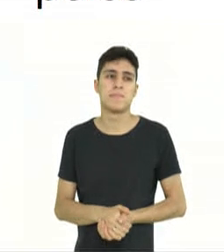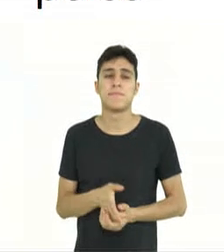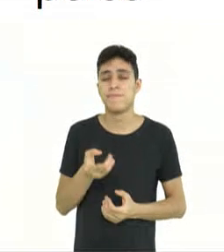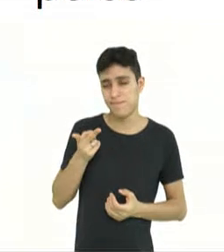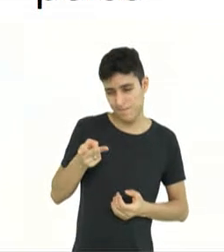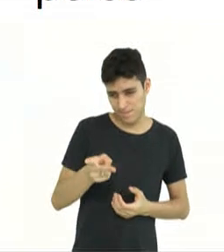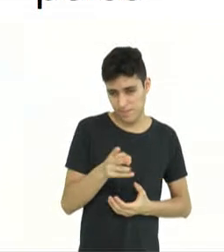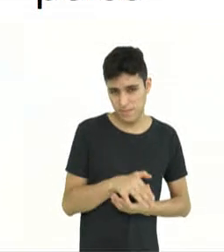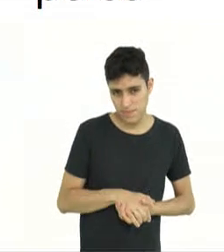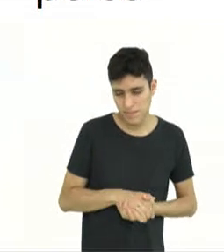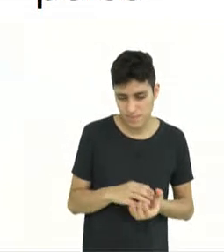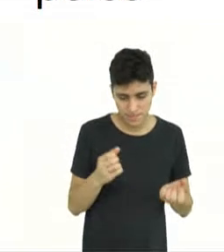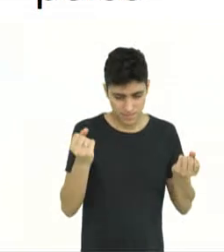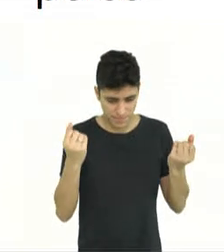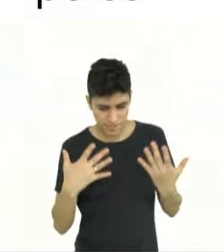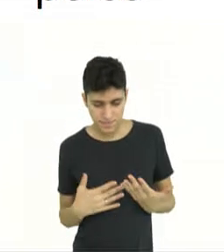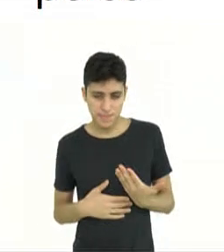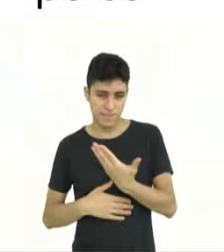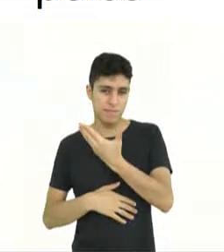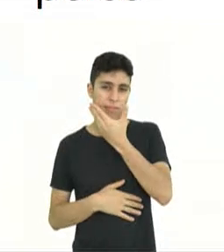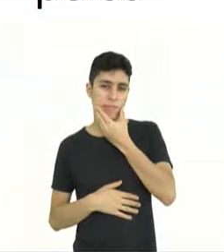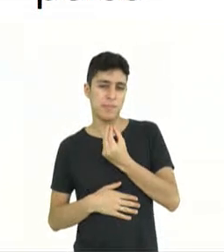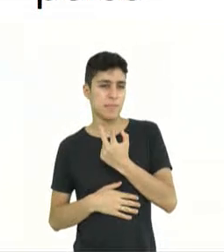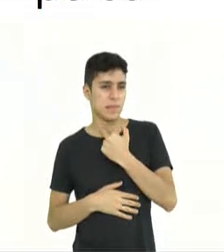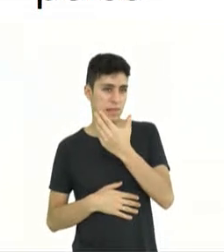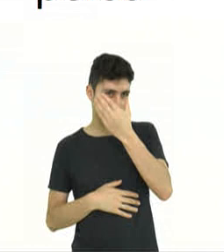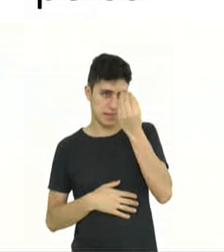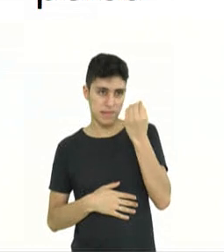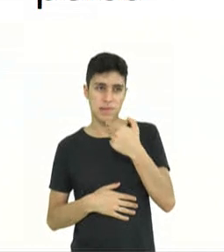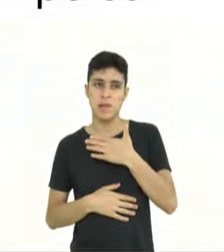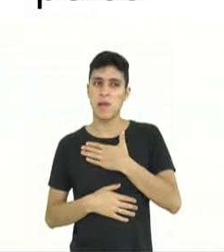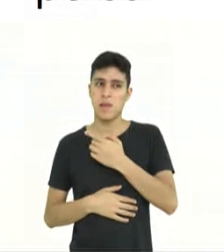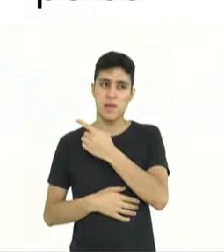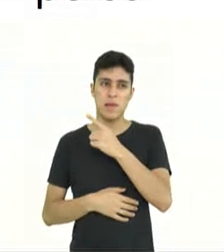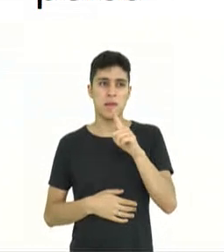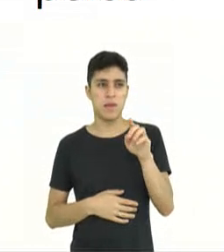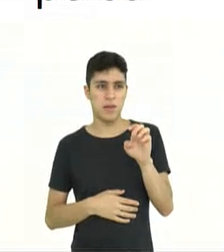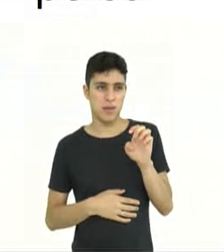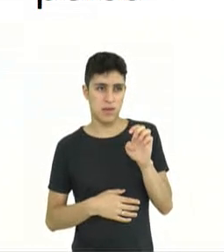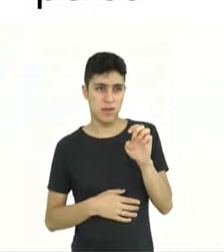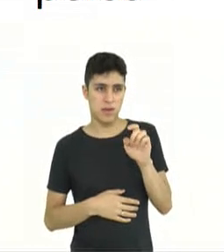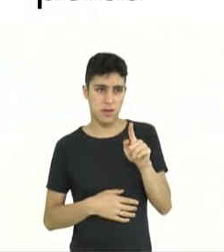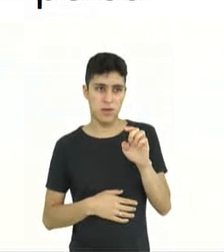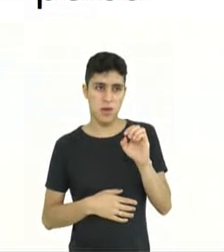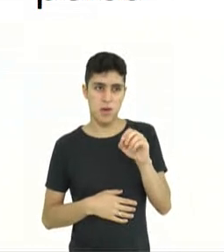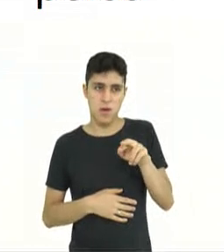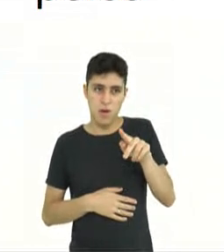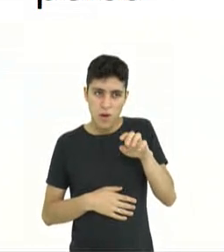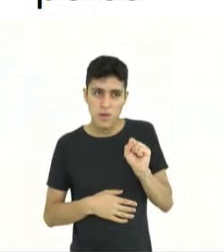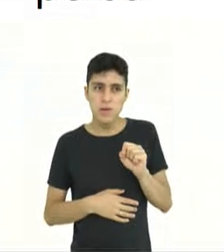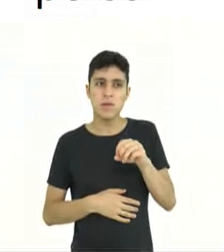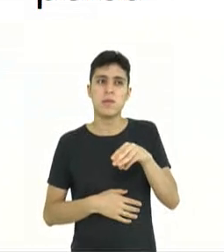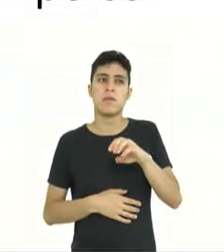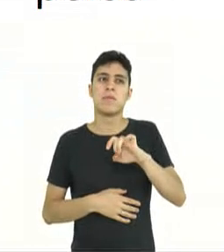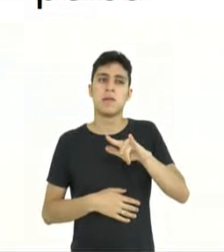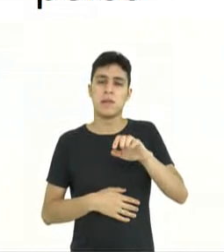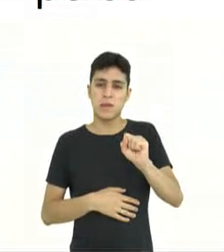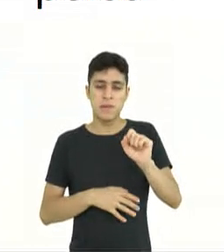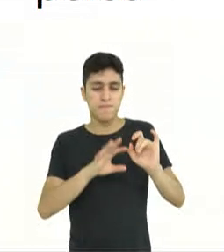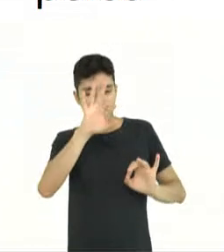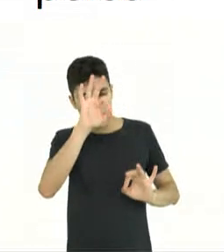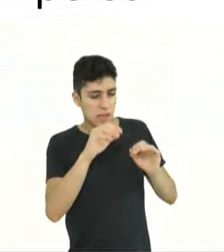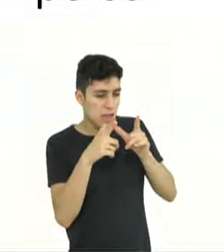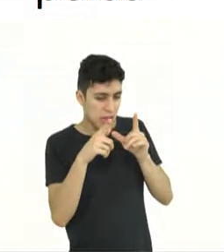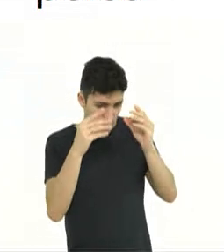continuando a gente falou disse Cara não posso deixar de falar do Adoro Jorge Miller fez o desenvolvimento da linguagem